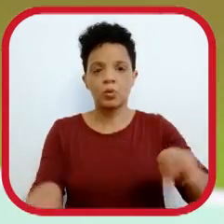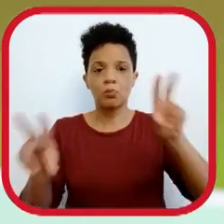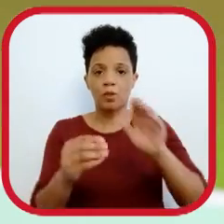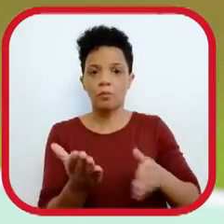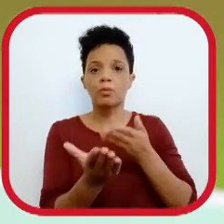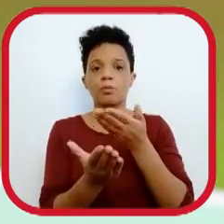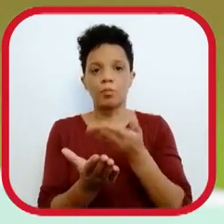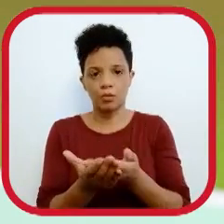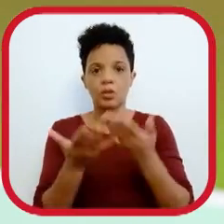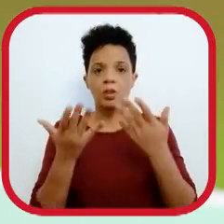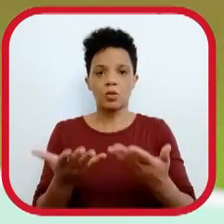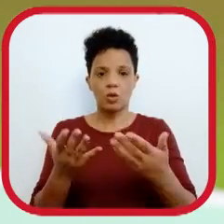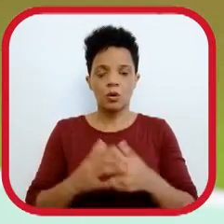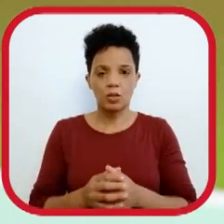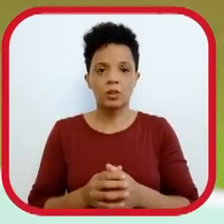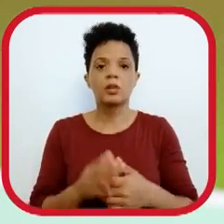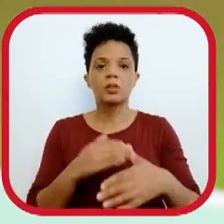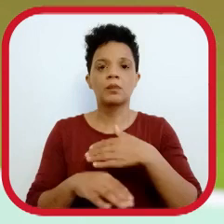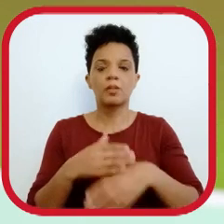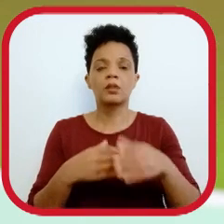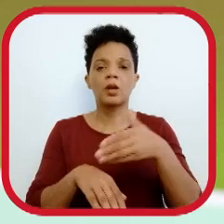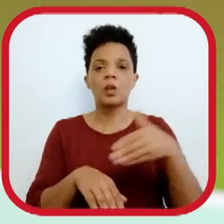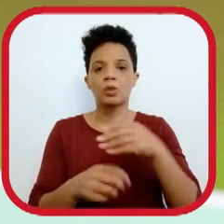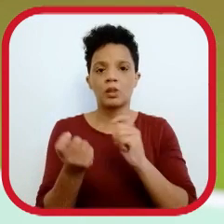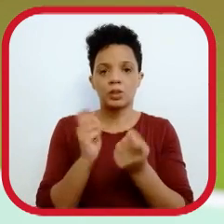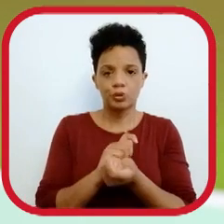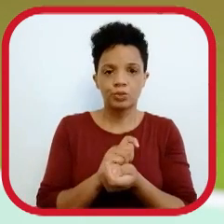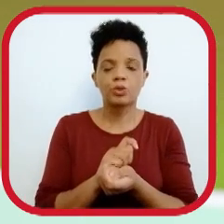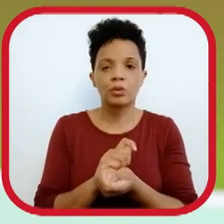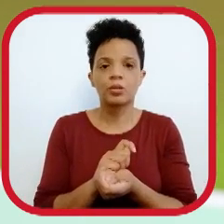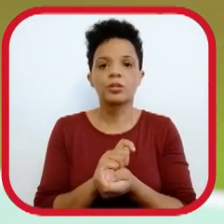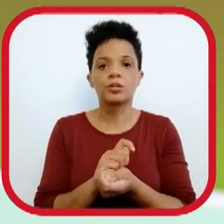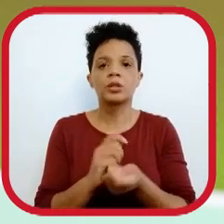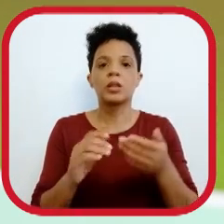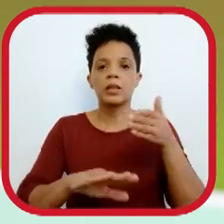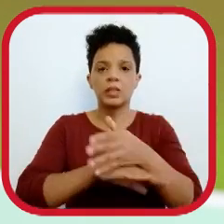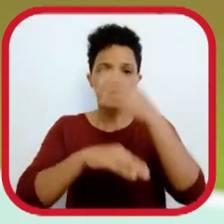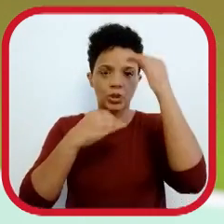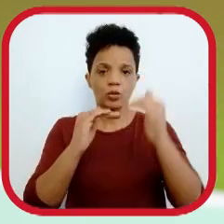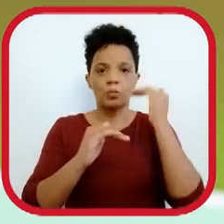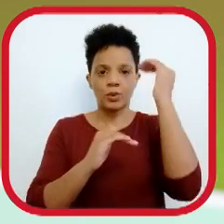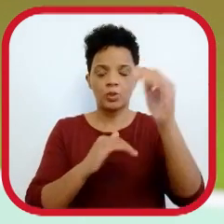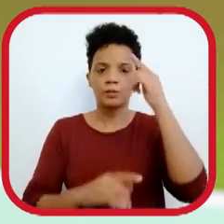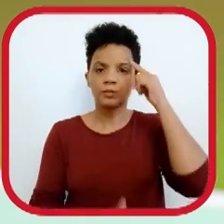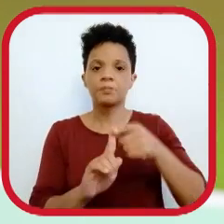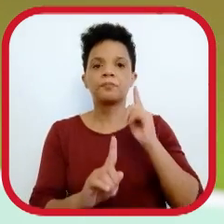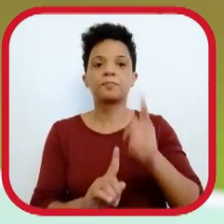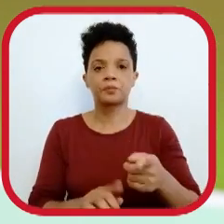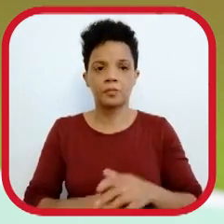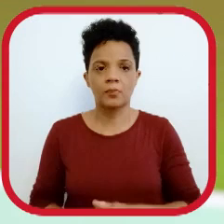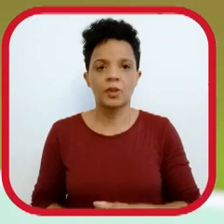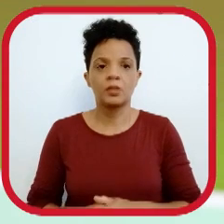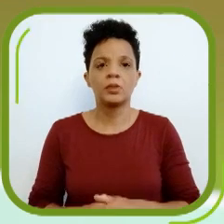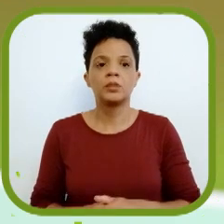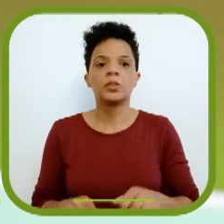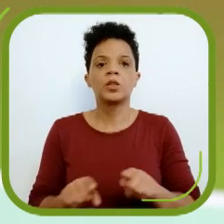isso foi, de facto, é uma nova proposta que vai ser agora analisada no contexto das alterações ao modelo de acesso ao ensino superior, e a